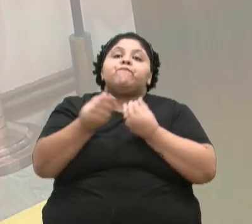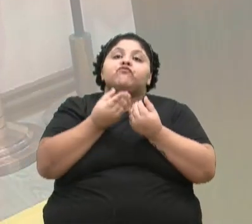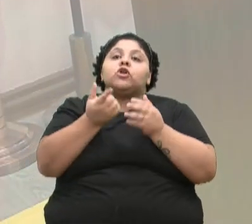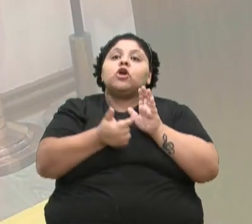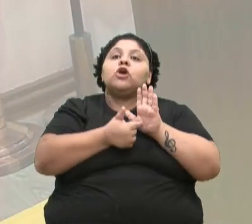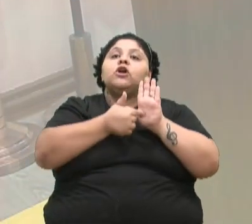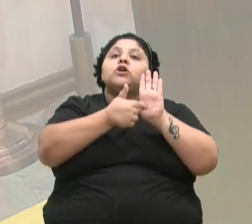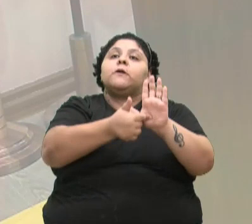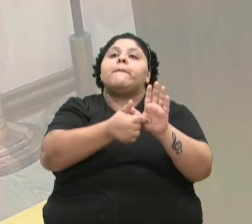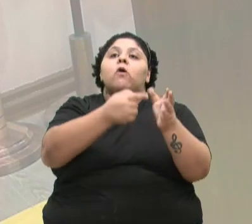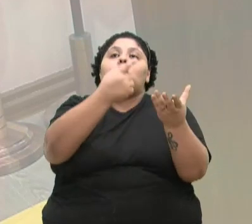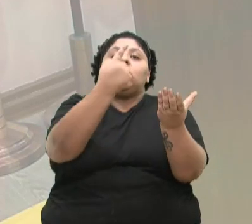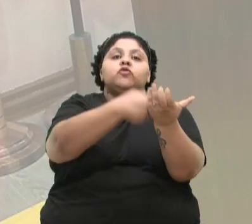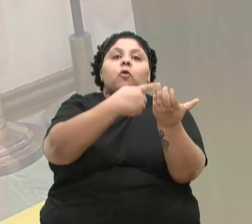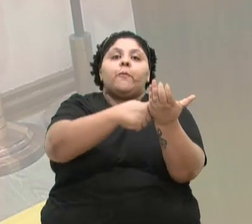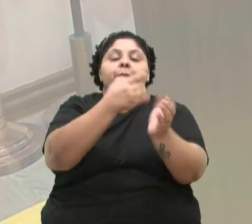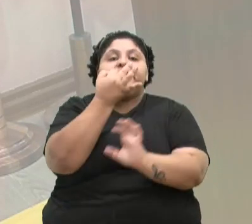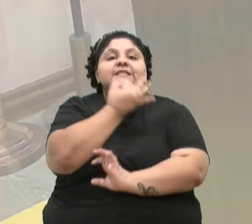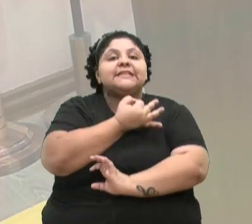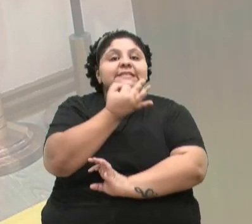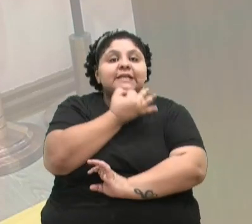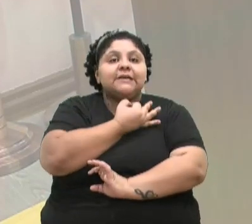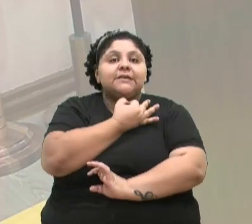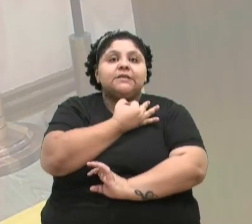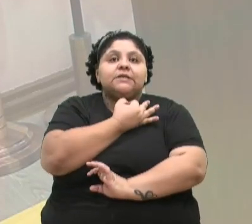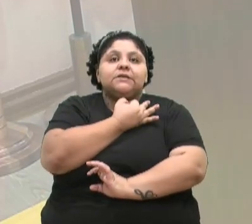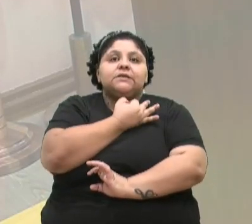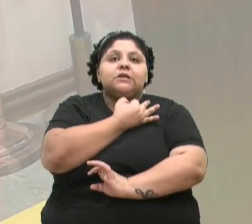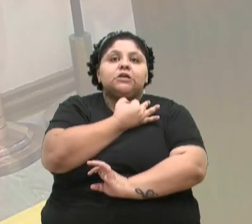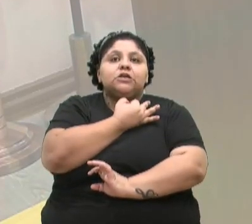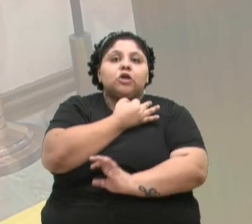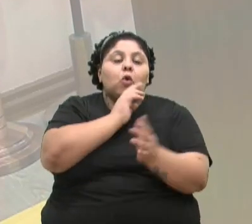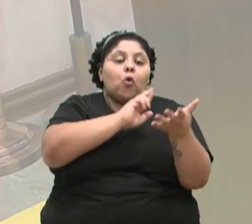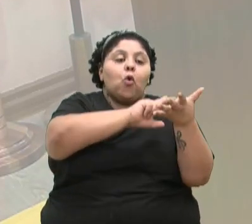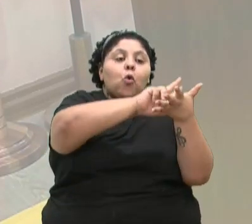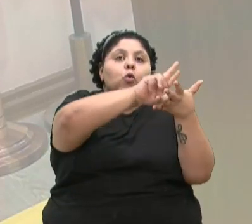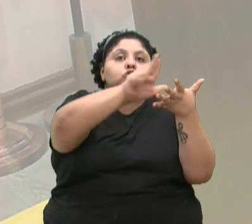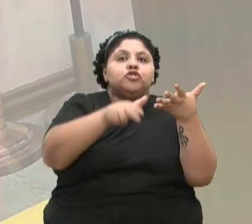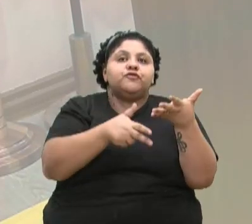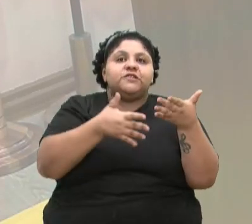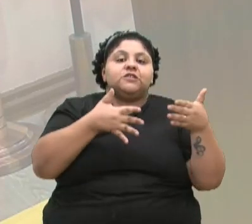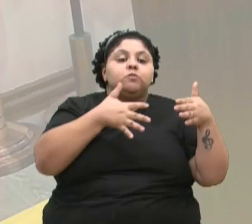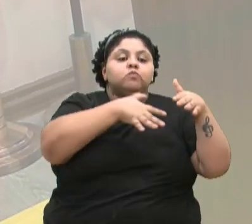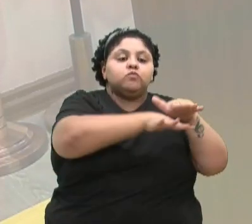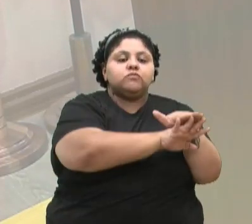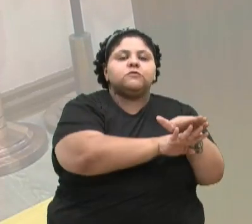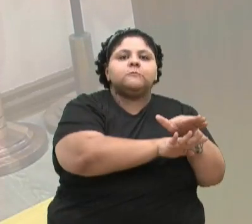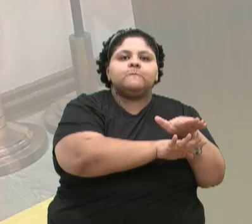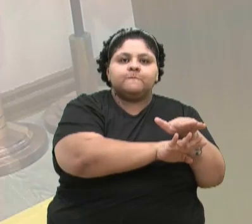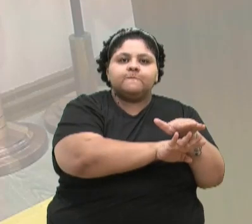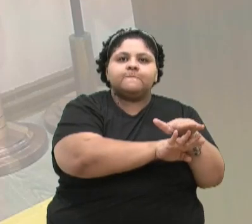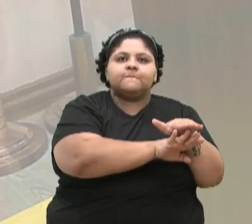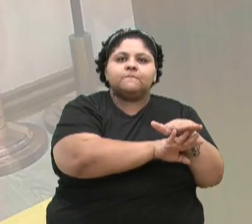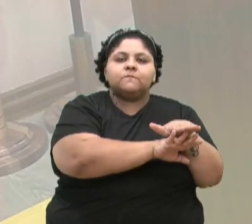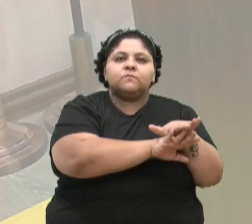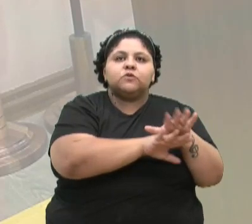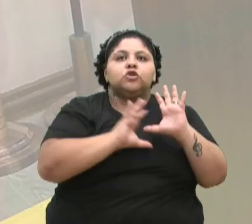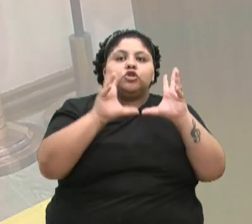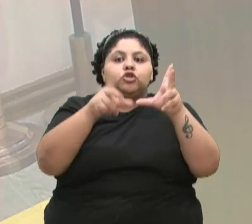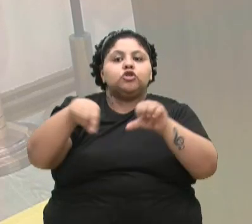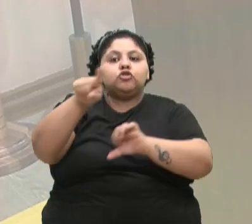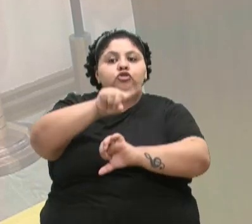o compromisso da cidade com a diversidade e inclusão, que é o que todos